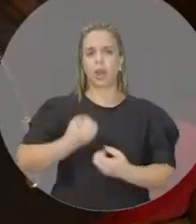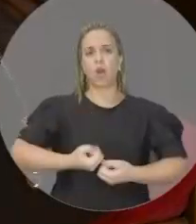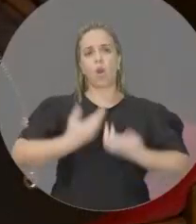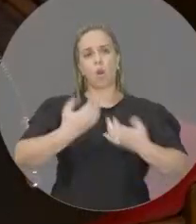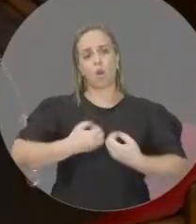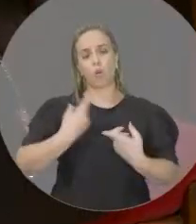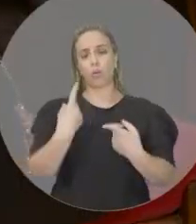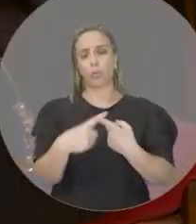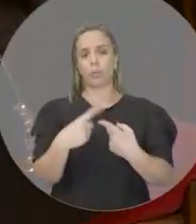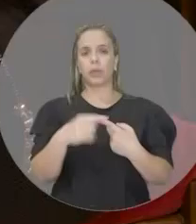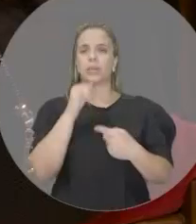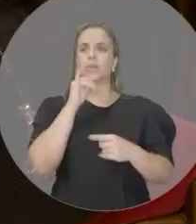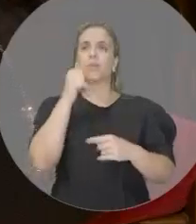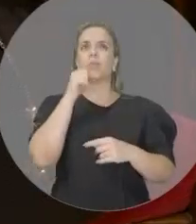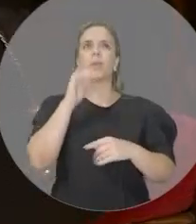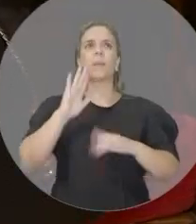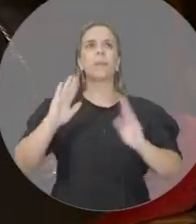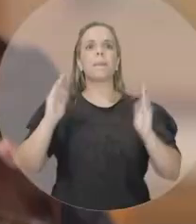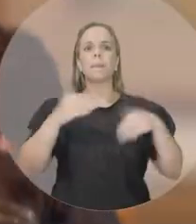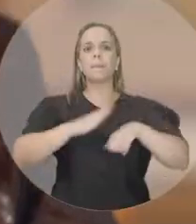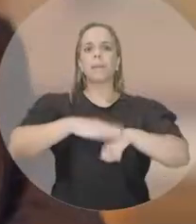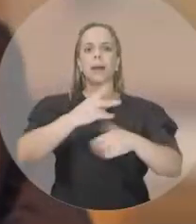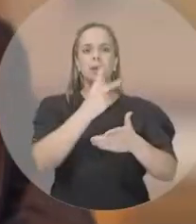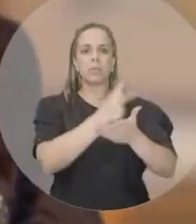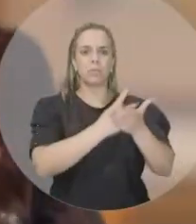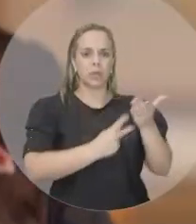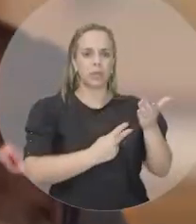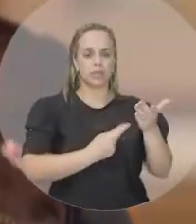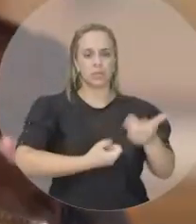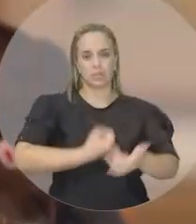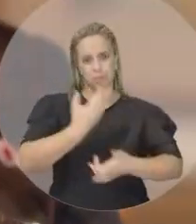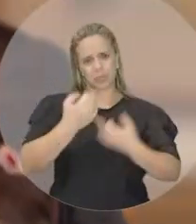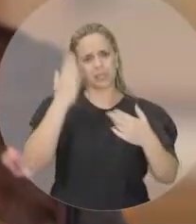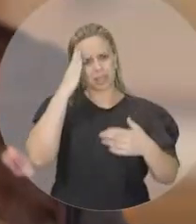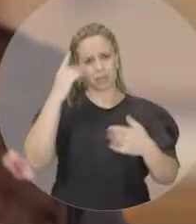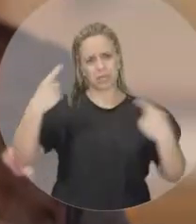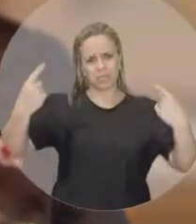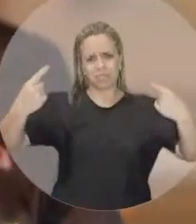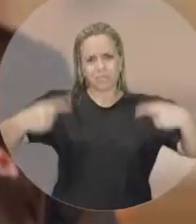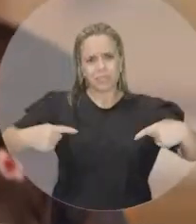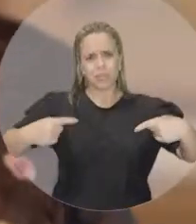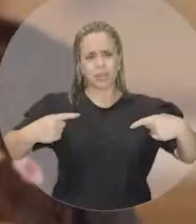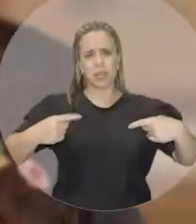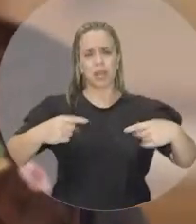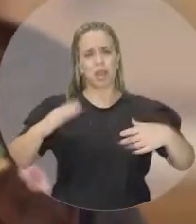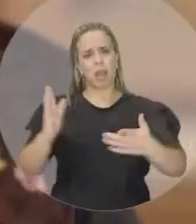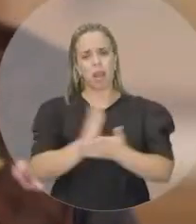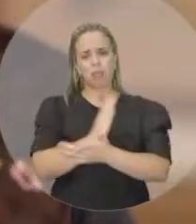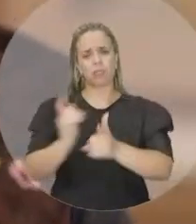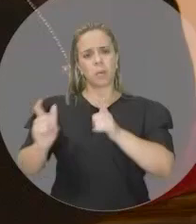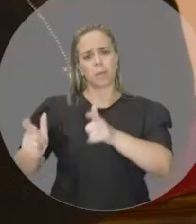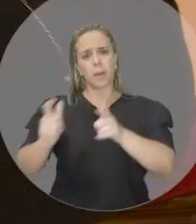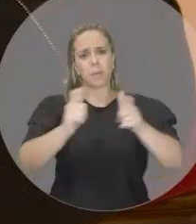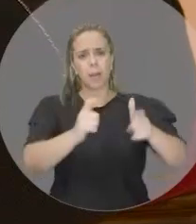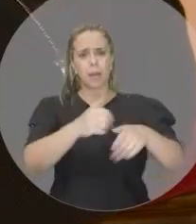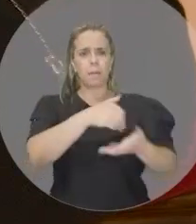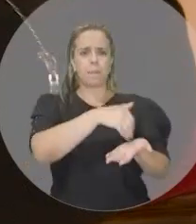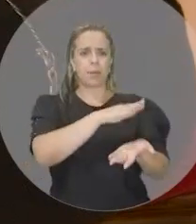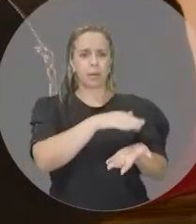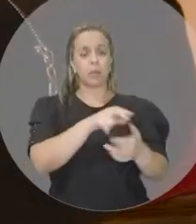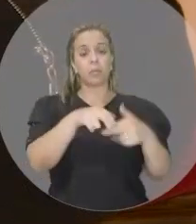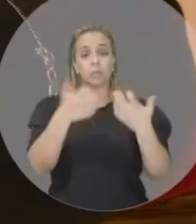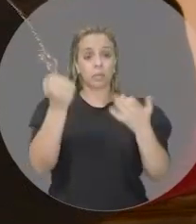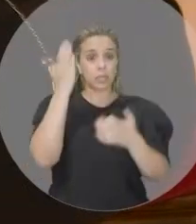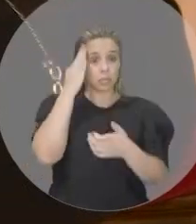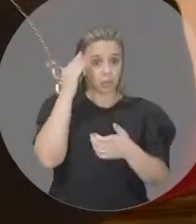escrita feminina fica muito no lugar da poesia, porque também é sobre disputa de narrativas nesses espaços de exclusão. E aí eu queria saber